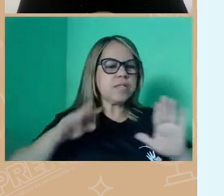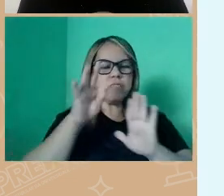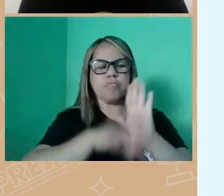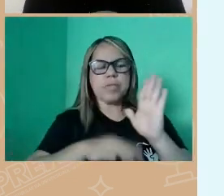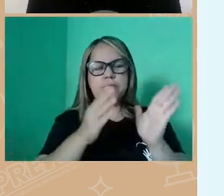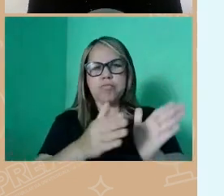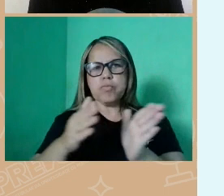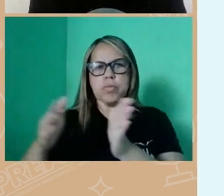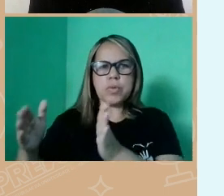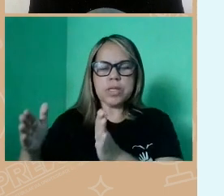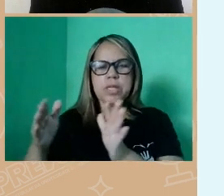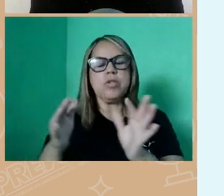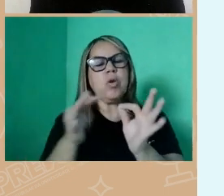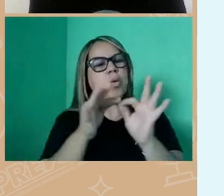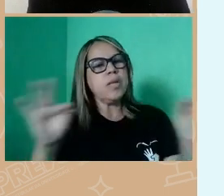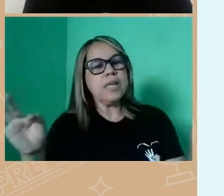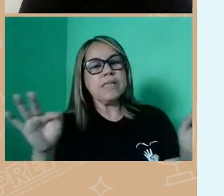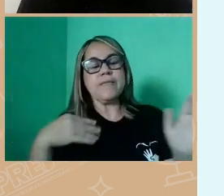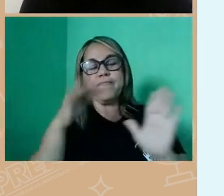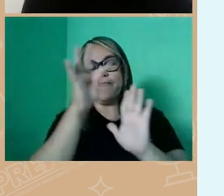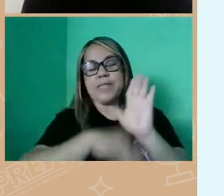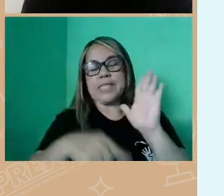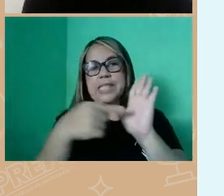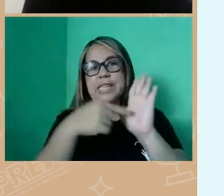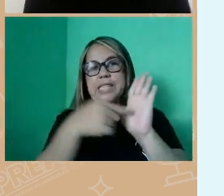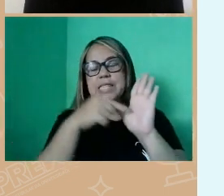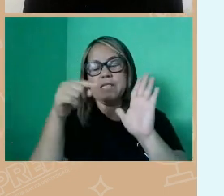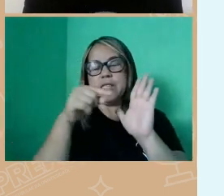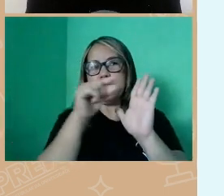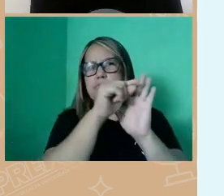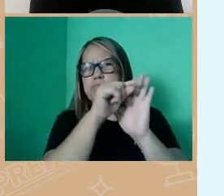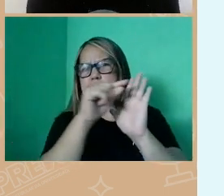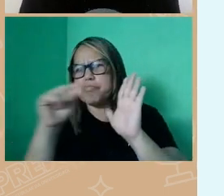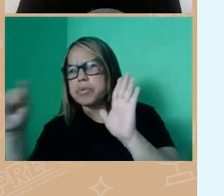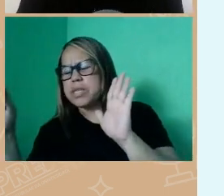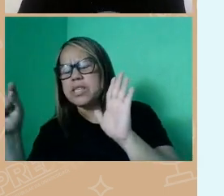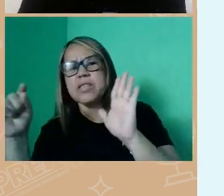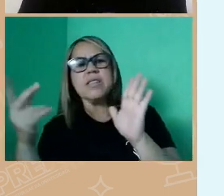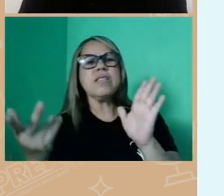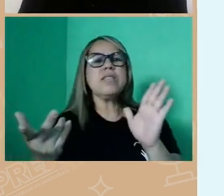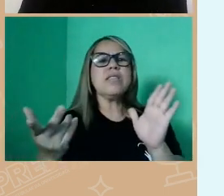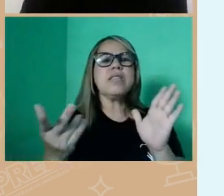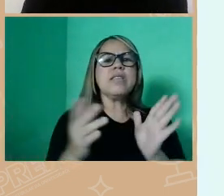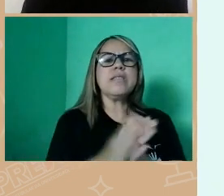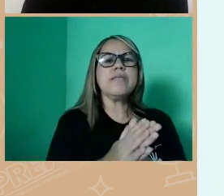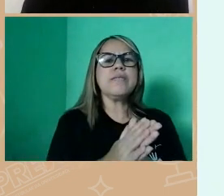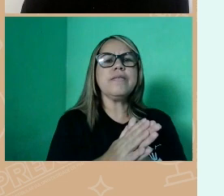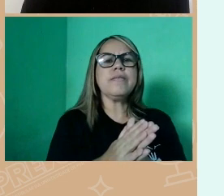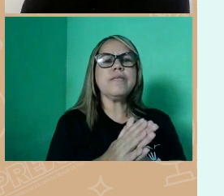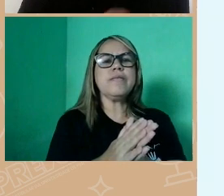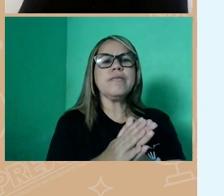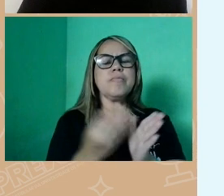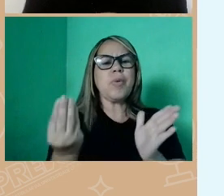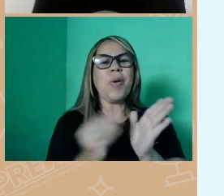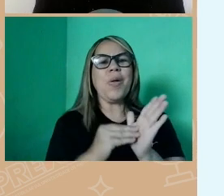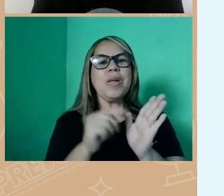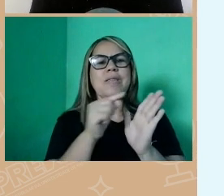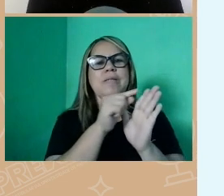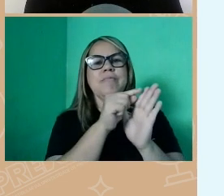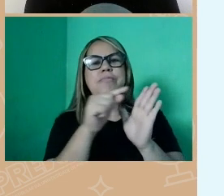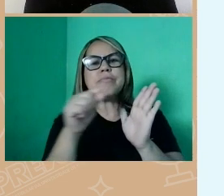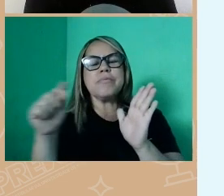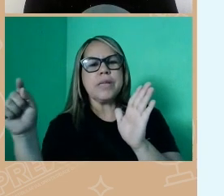da oração. No texto acima, o trecho sublinhado, que foi, né? Vamos voltar aqui para o texto para a gente ver o trecho